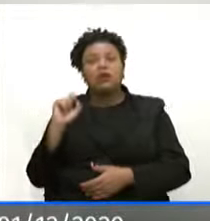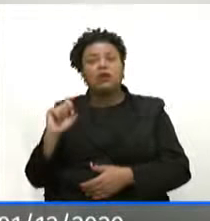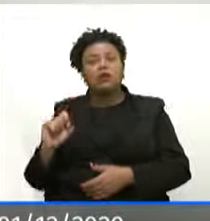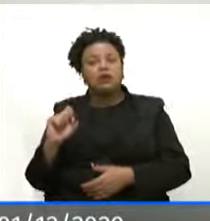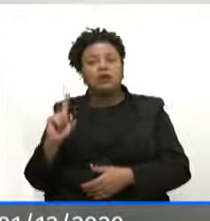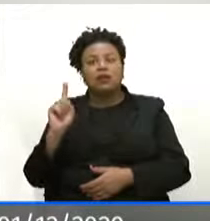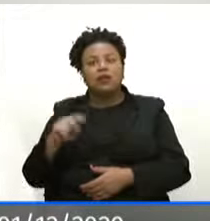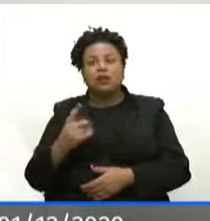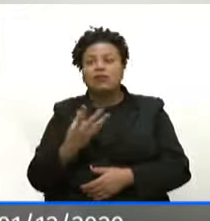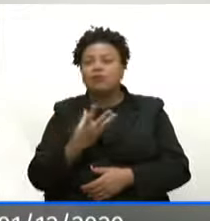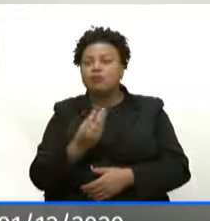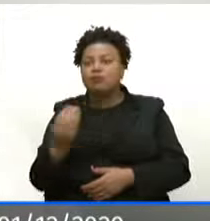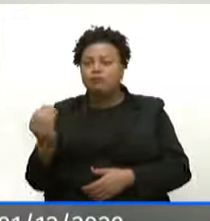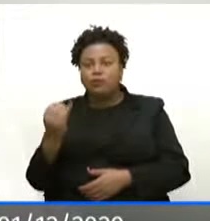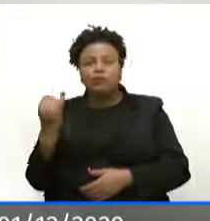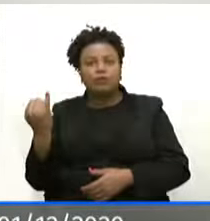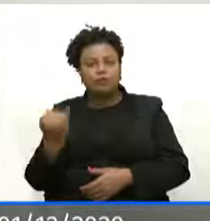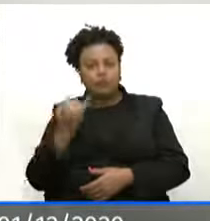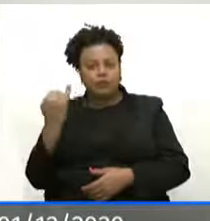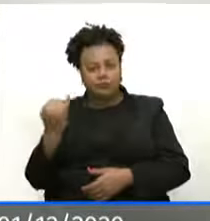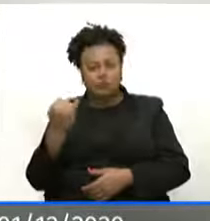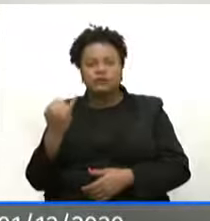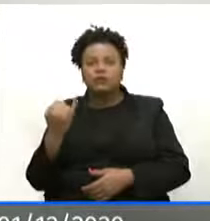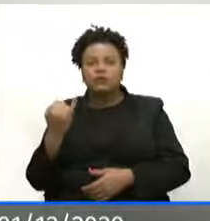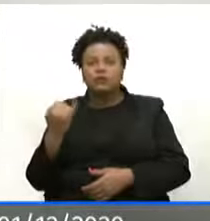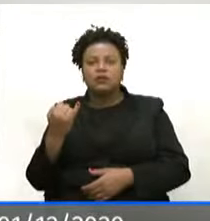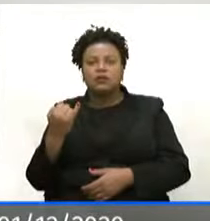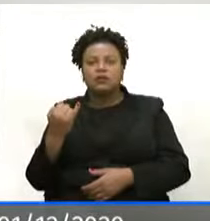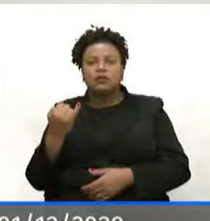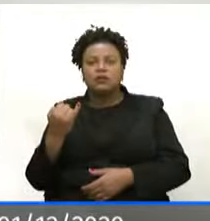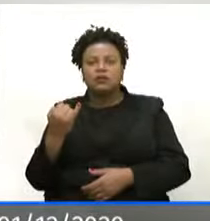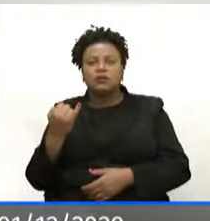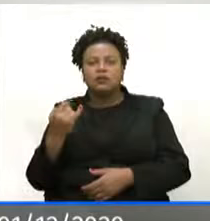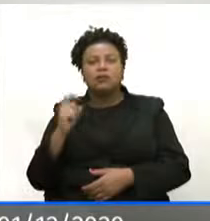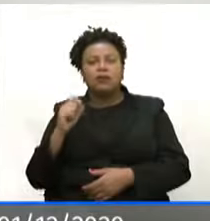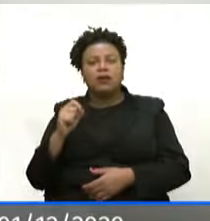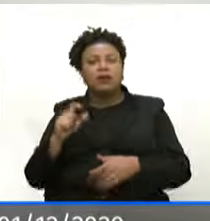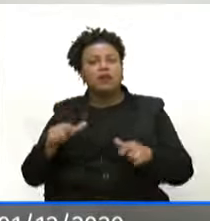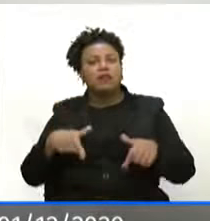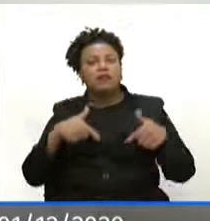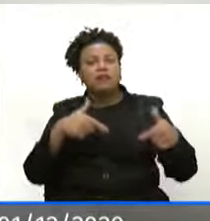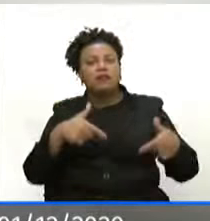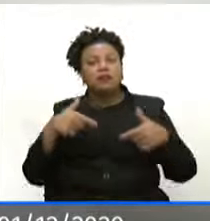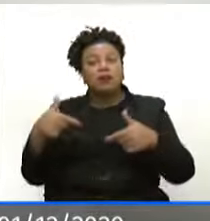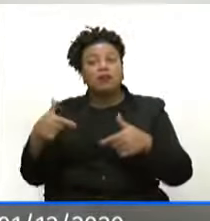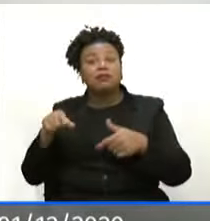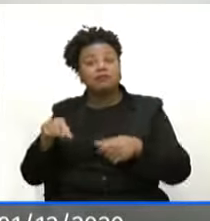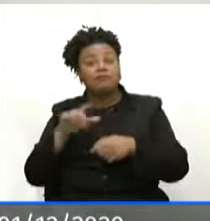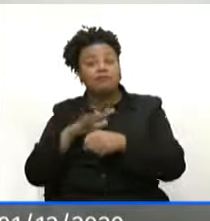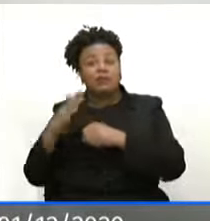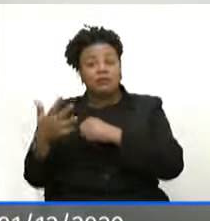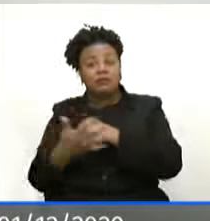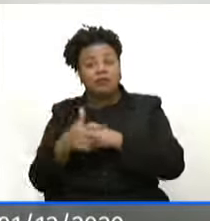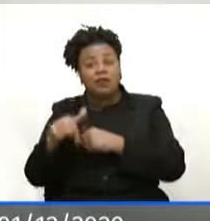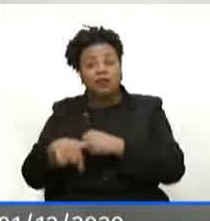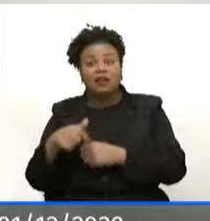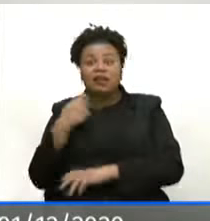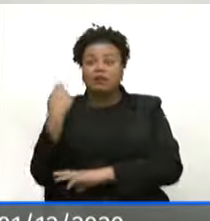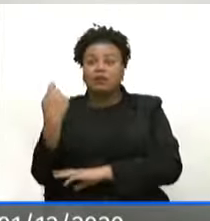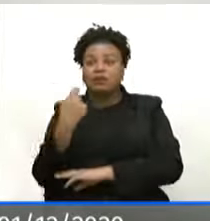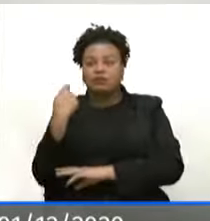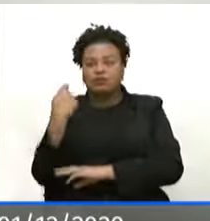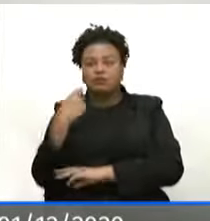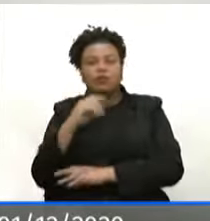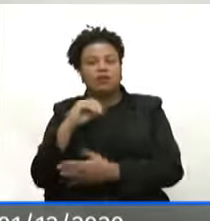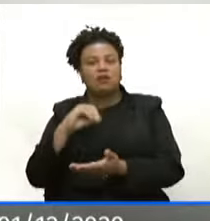foram muito importantes, né, para... digamos, o enfrentamento dessa pandemia no estado do Rio Grande do Sul, para